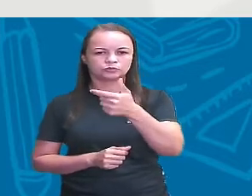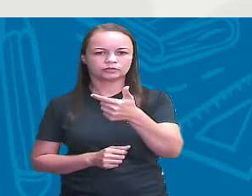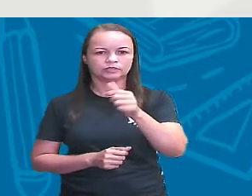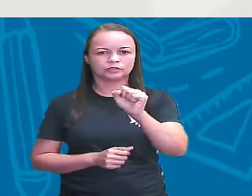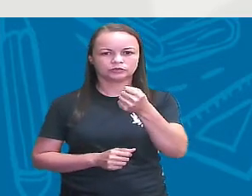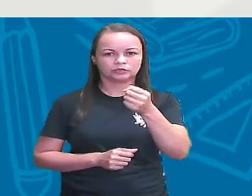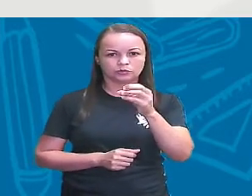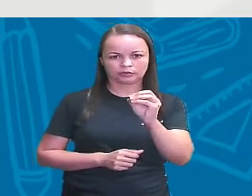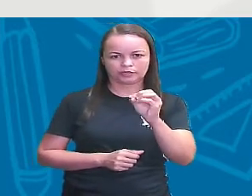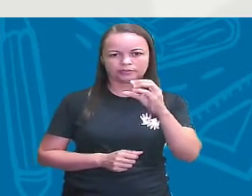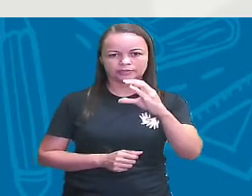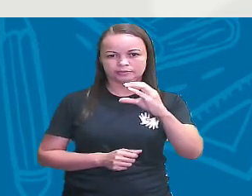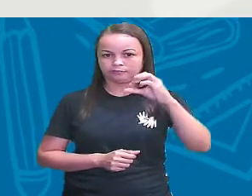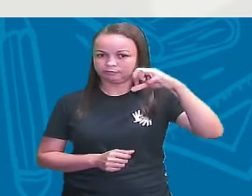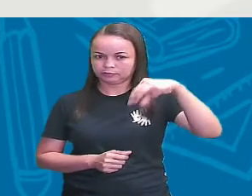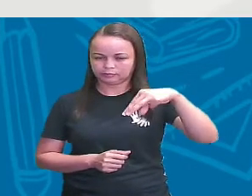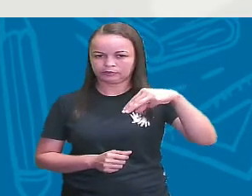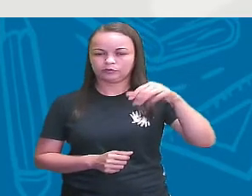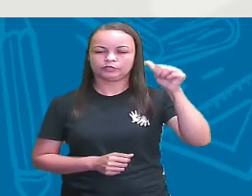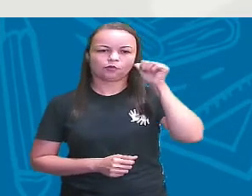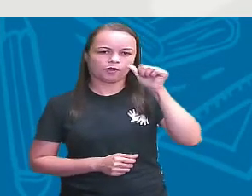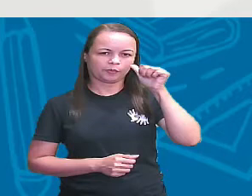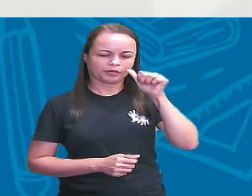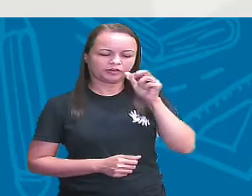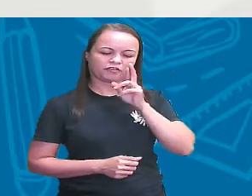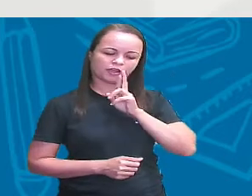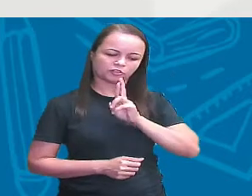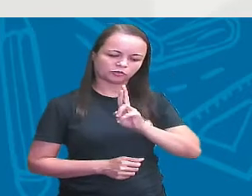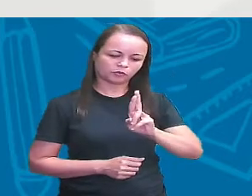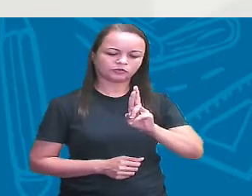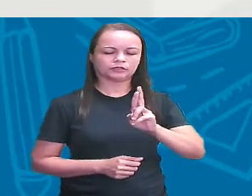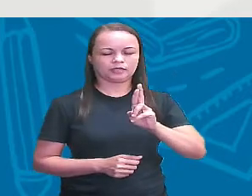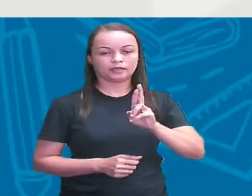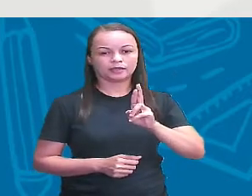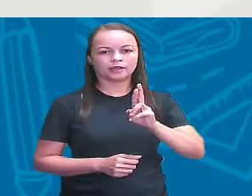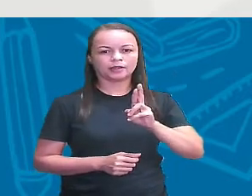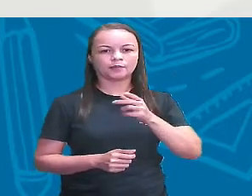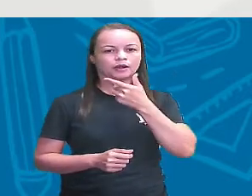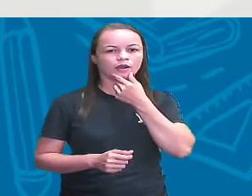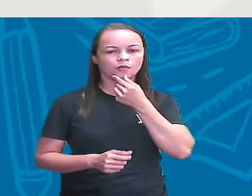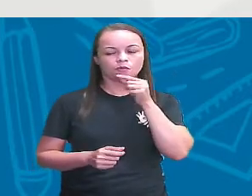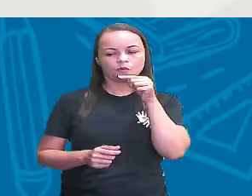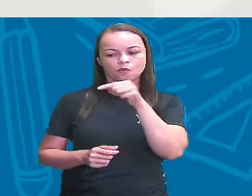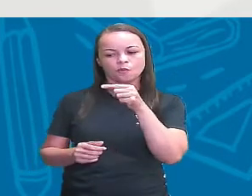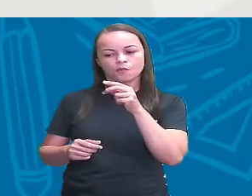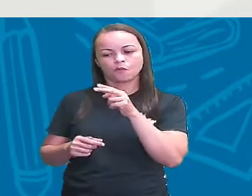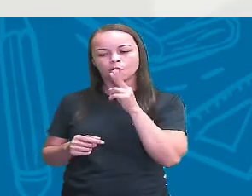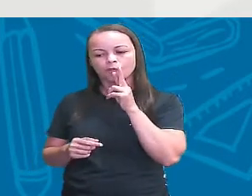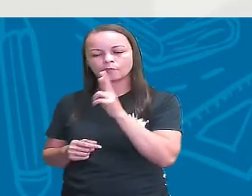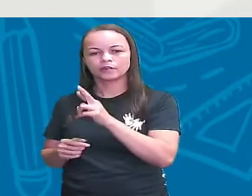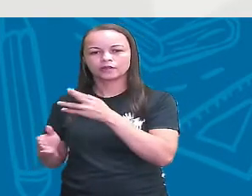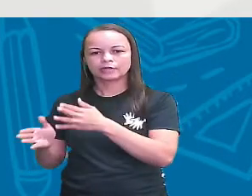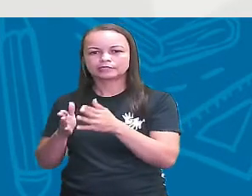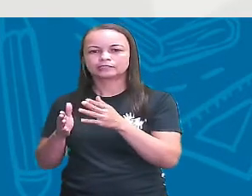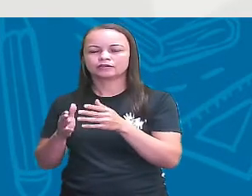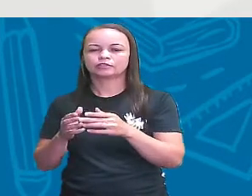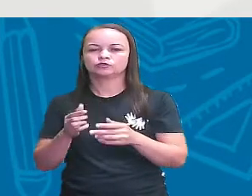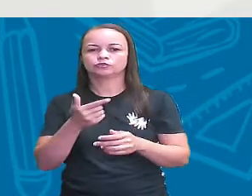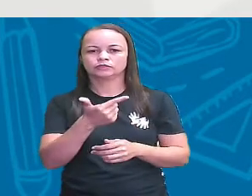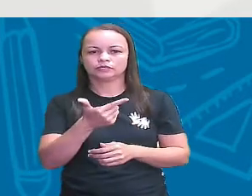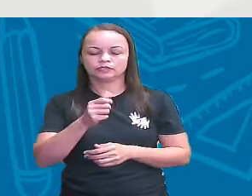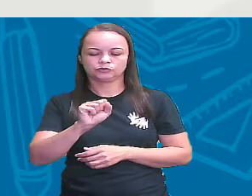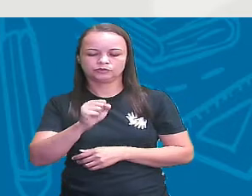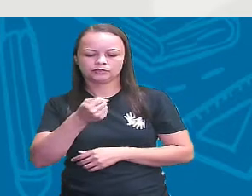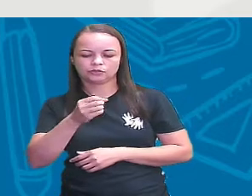centímetros. Então, Jéssica, ó, vai responder lá para o vendedor que ela vai querer 280 centímetros, porque